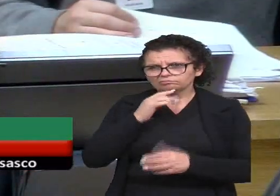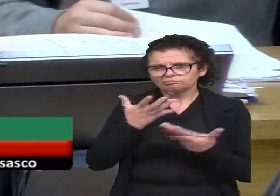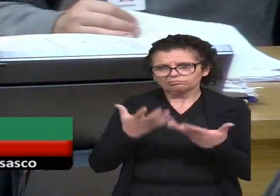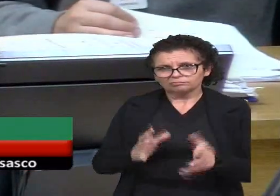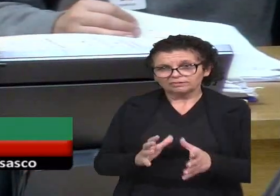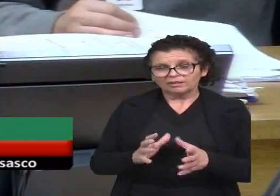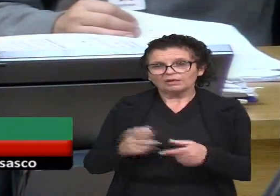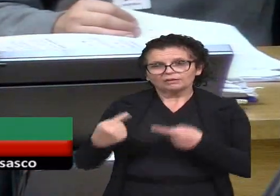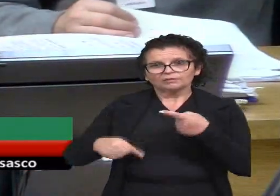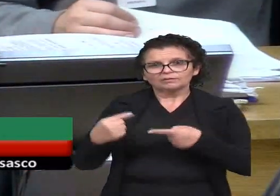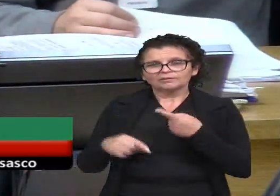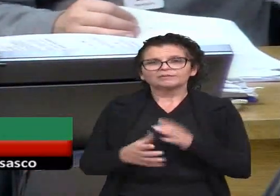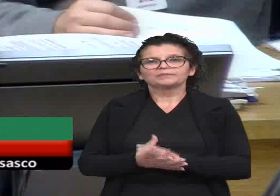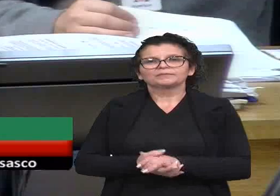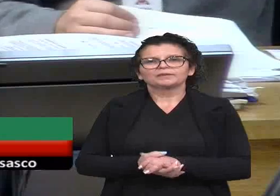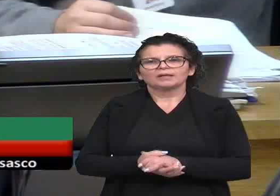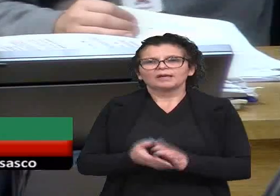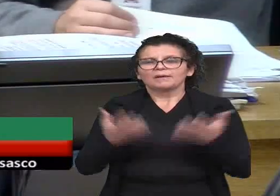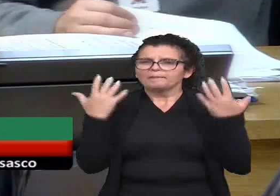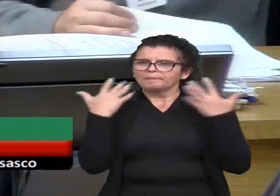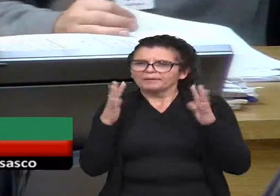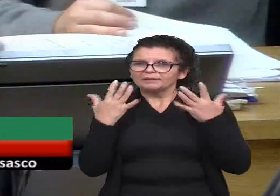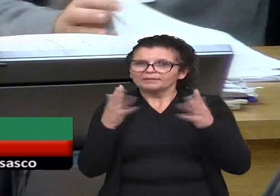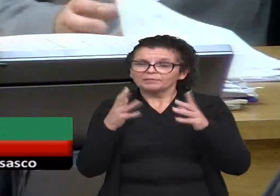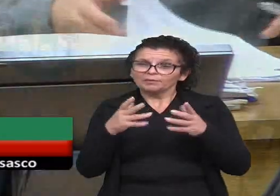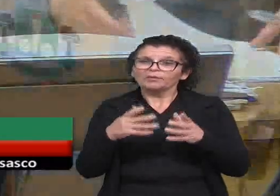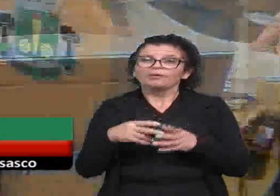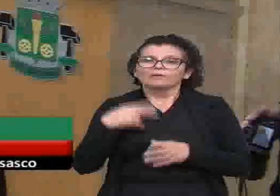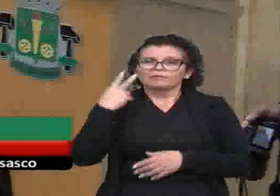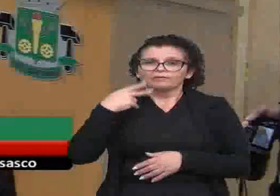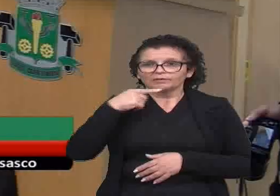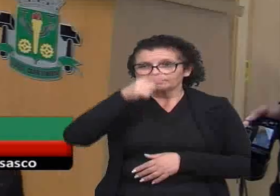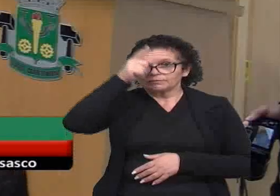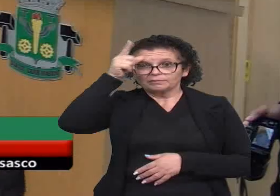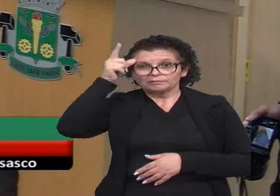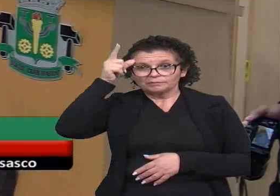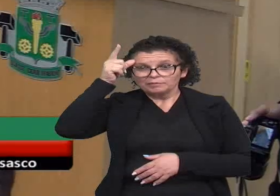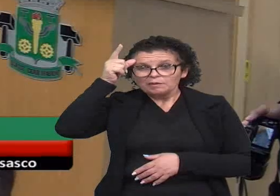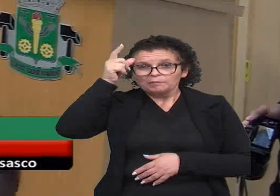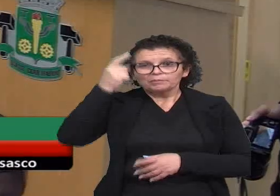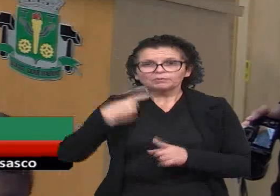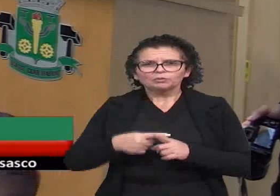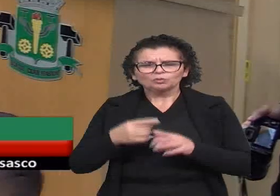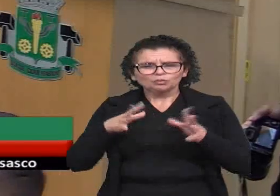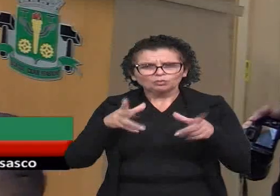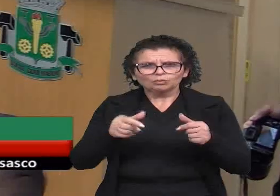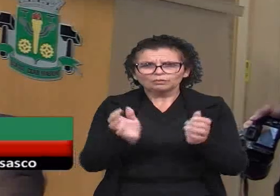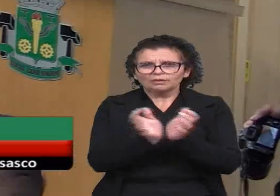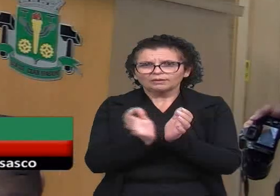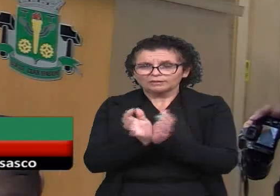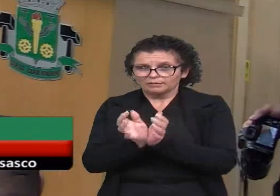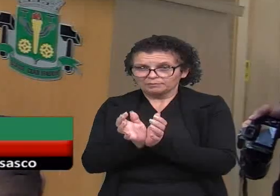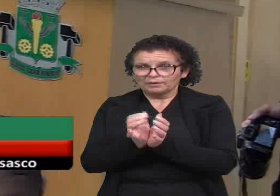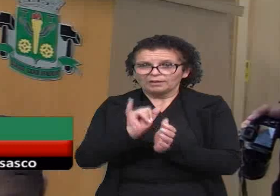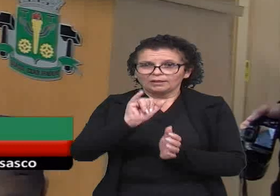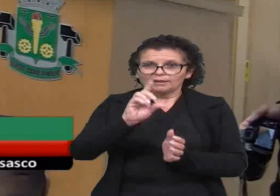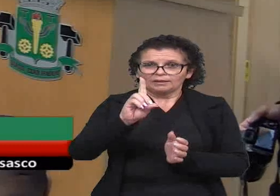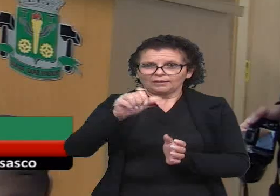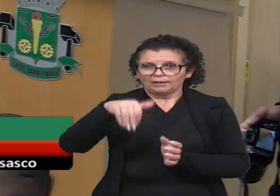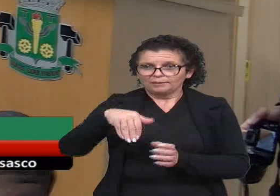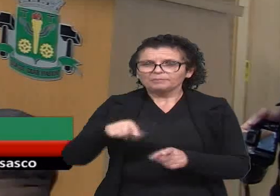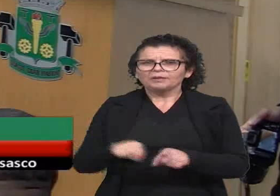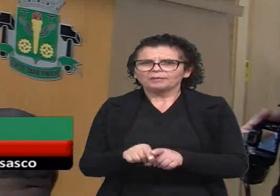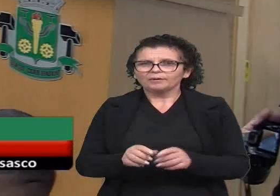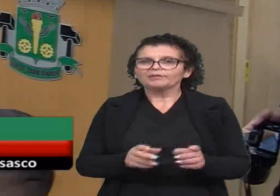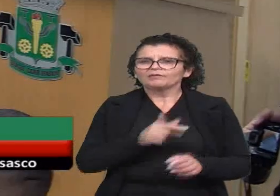mais discutir. Queria parabenizar o nobre vereador Laerson Mendonça, a toda a equipe do IDM. Estou vendo aqui ali o